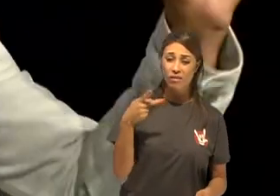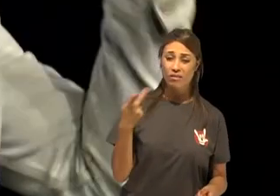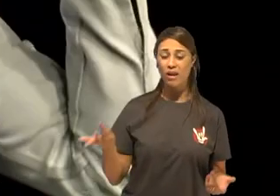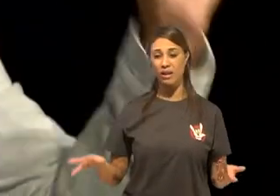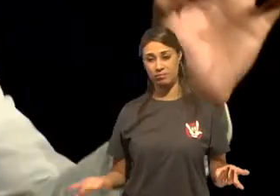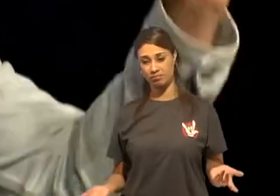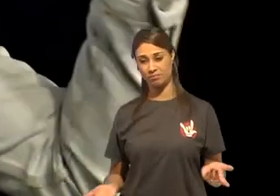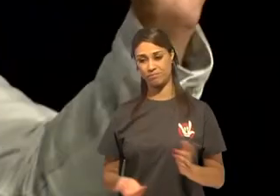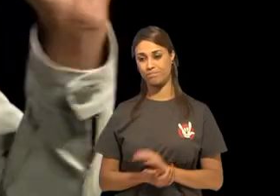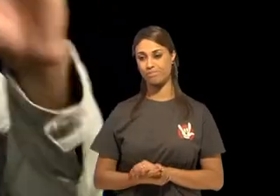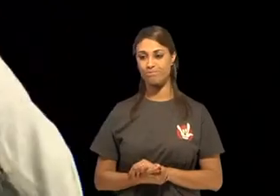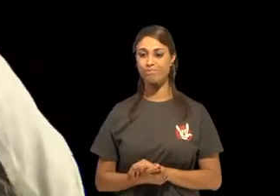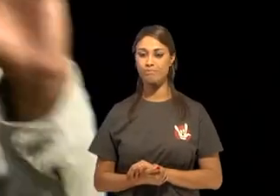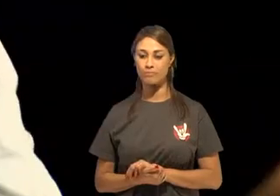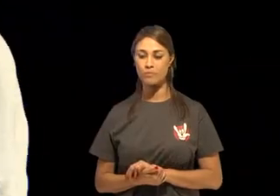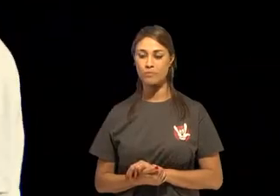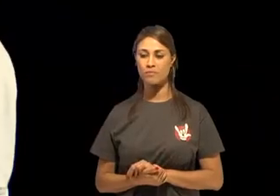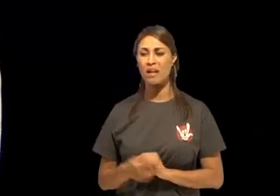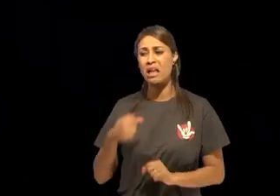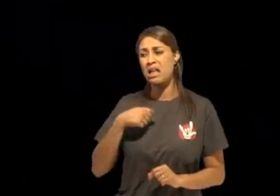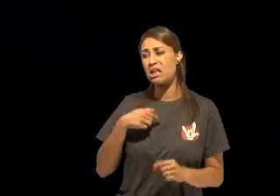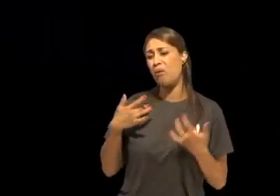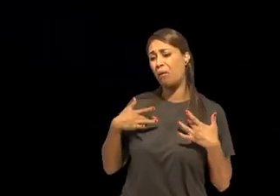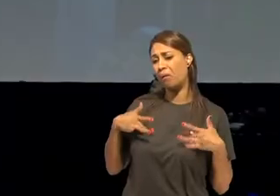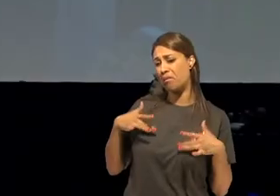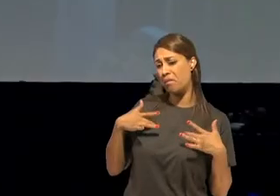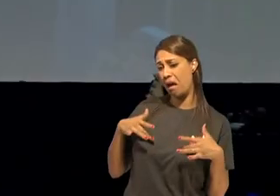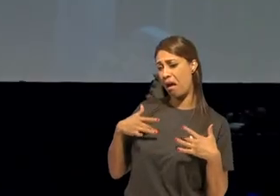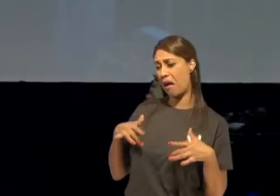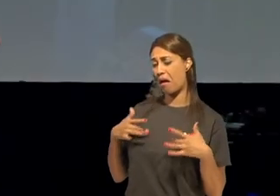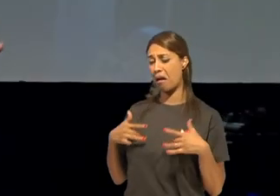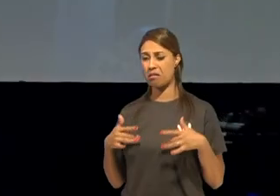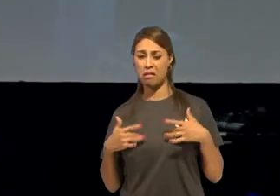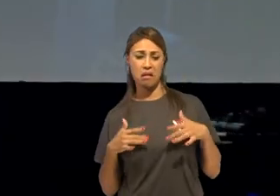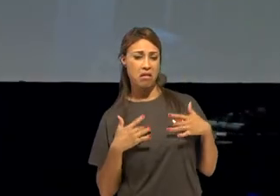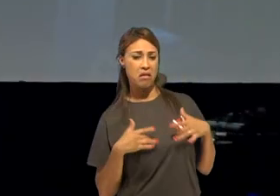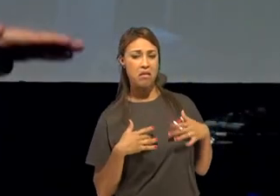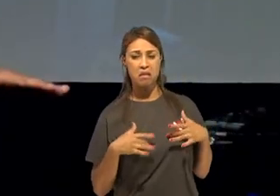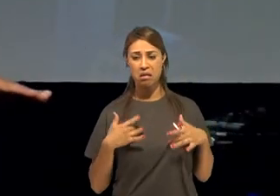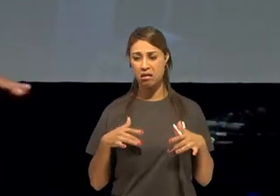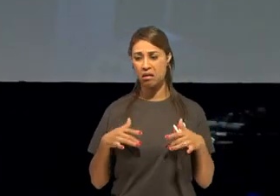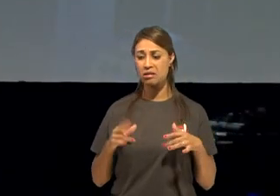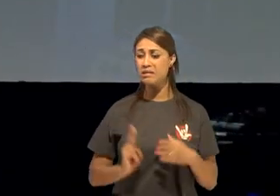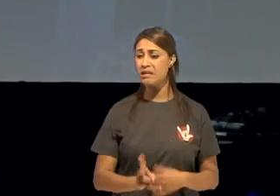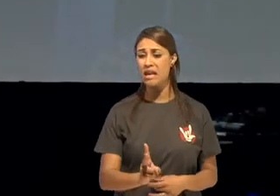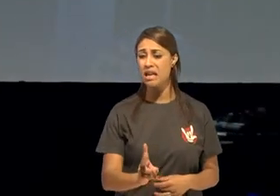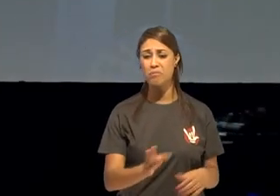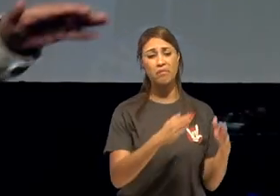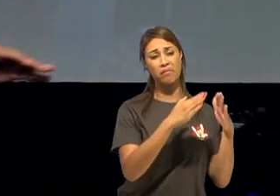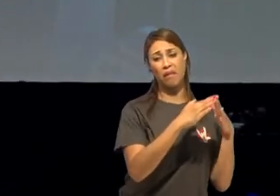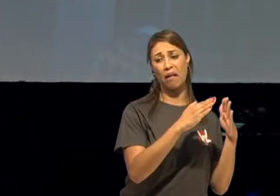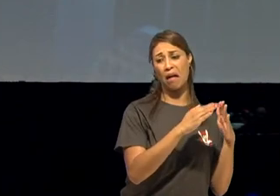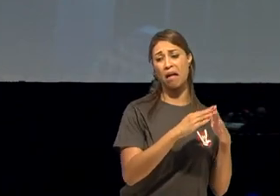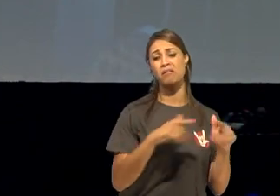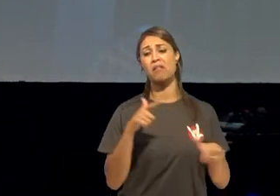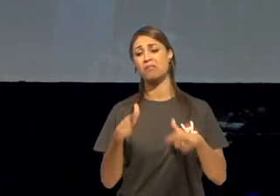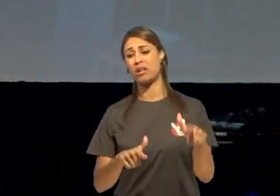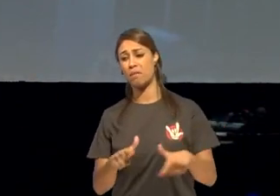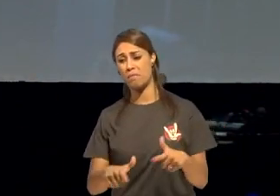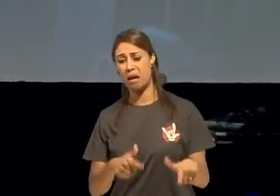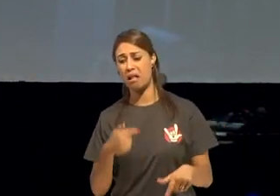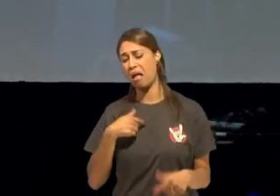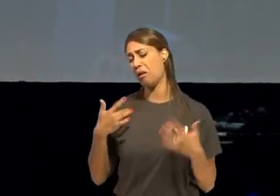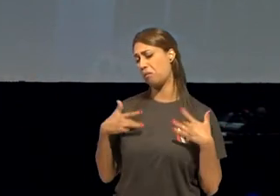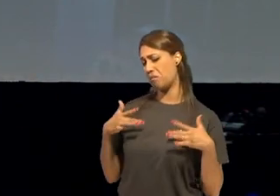o vitimismo que tem se estralado na nossa geração. São vítimas de tudo, vítimas nas suas casas, vítimas no trabalho, vítimas